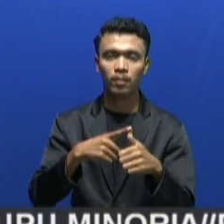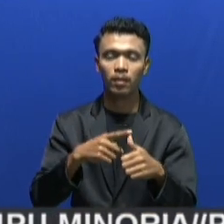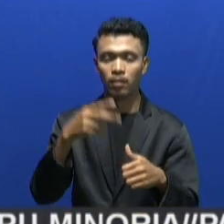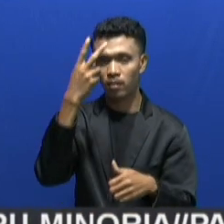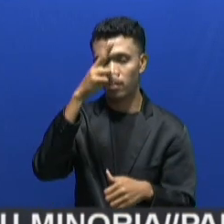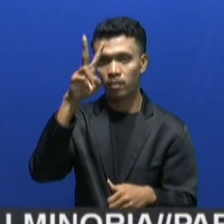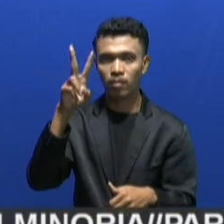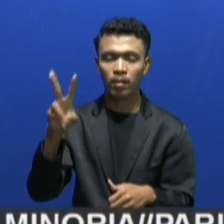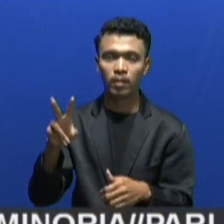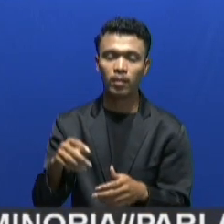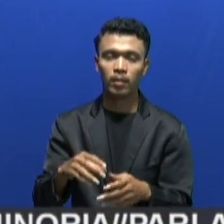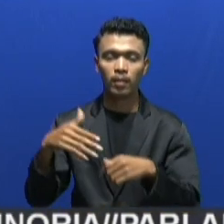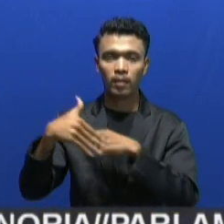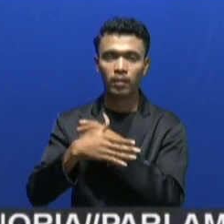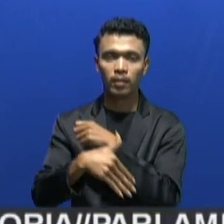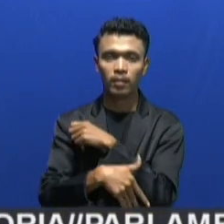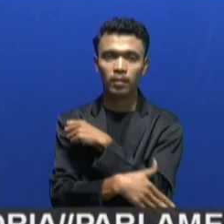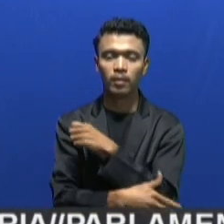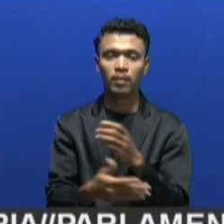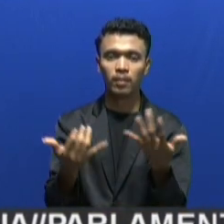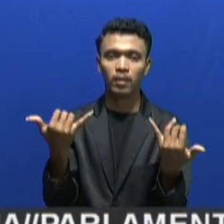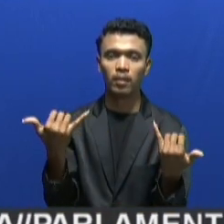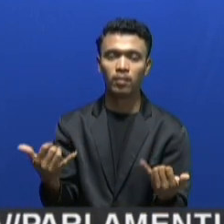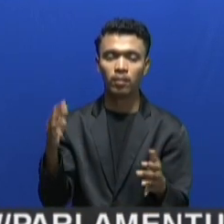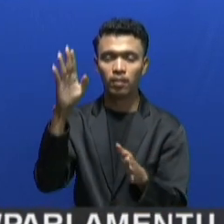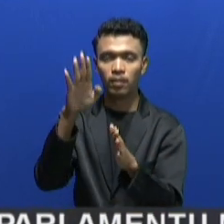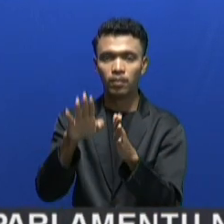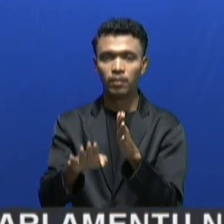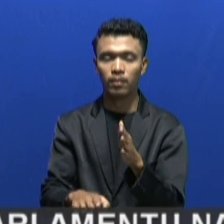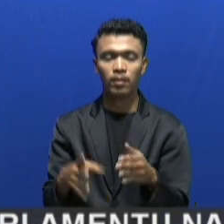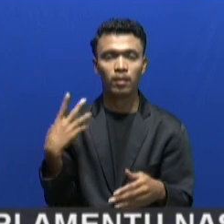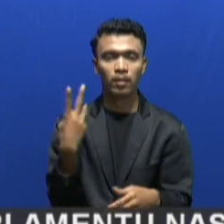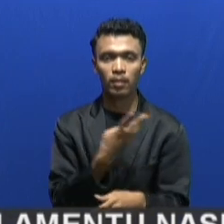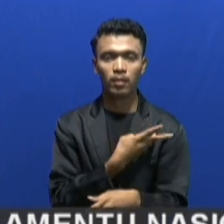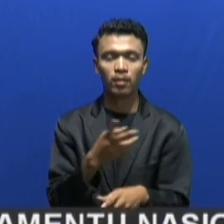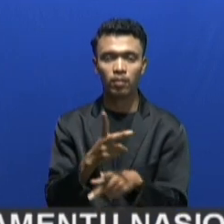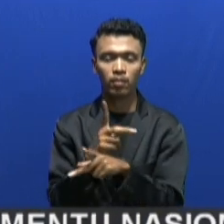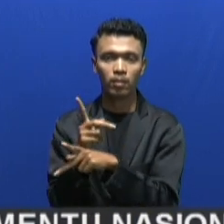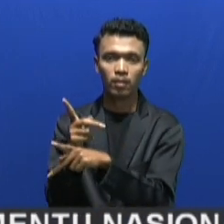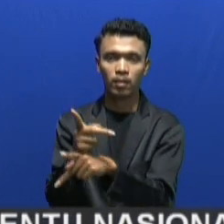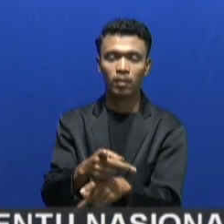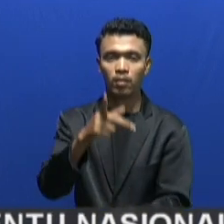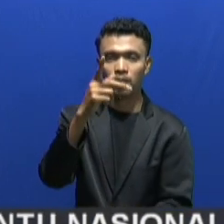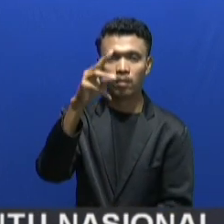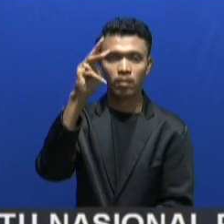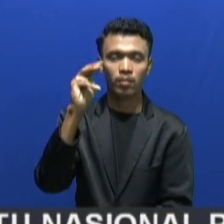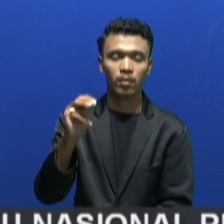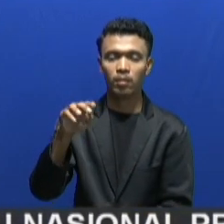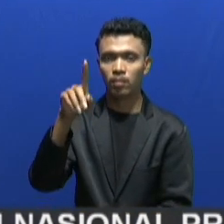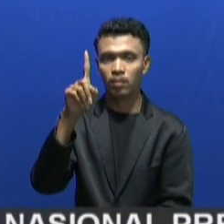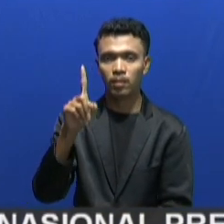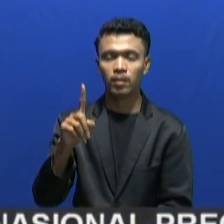hare ikan serene bemak agora menos pada daun ita proteja mais ou menos kilometro ida